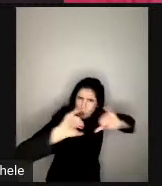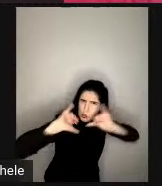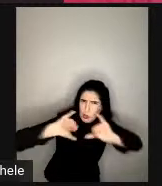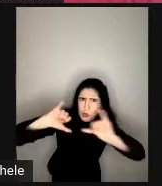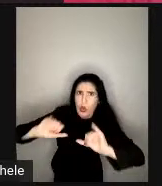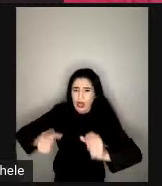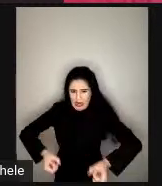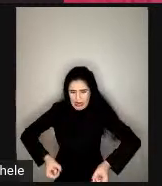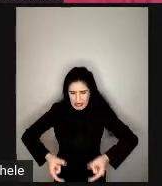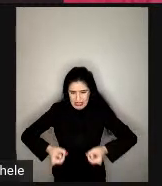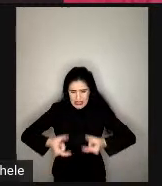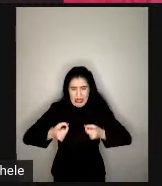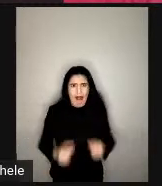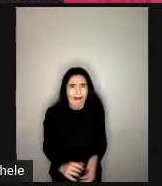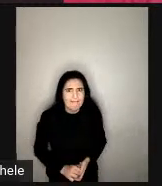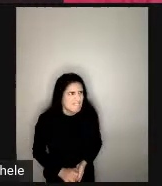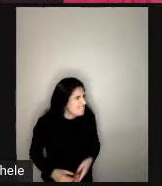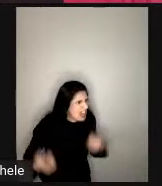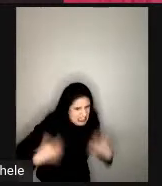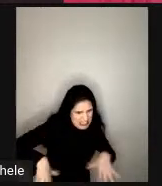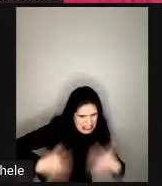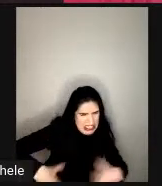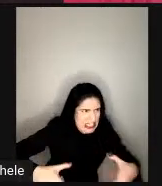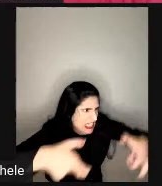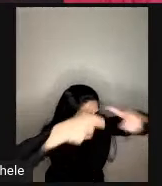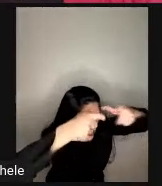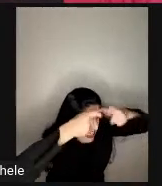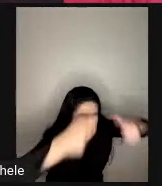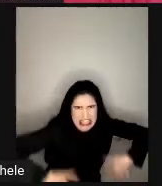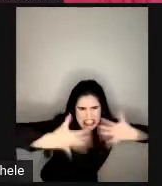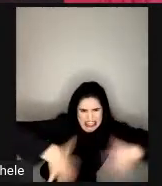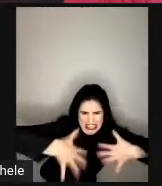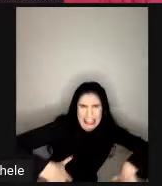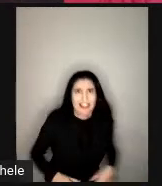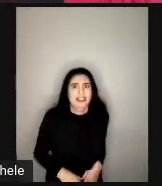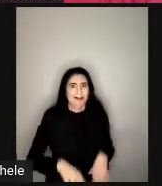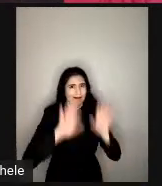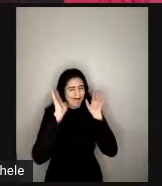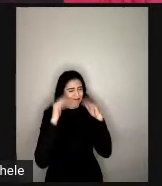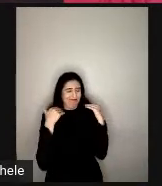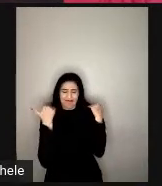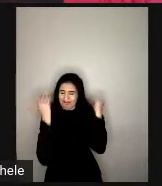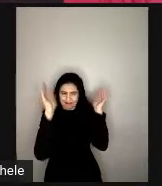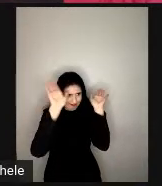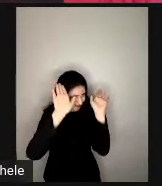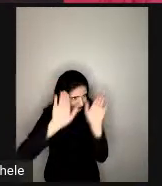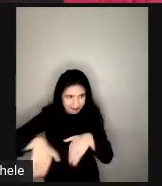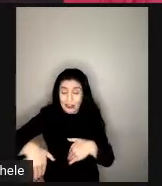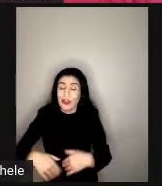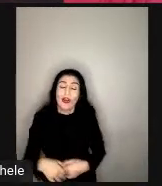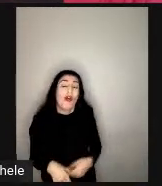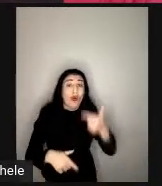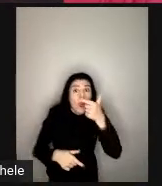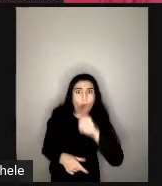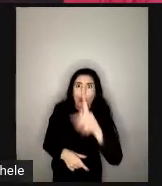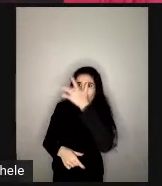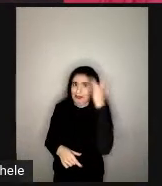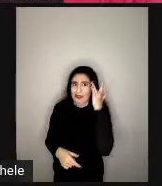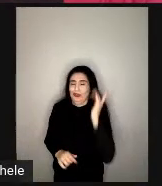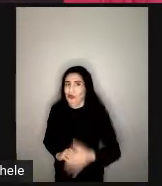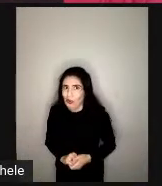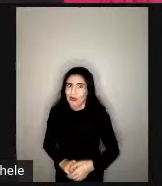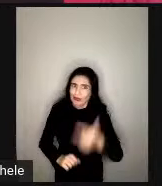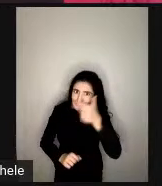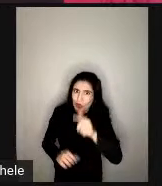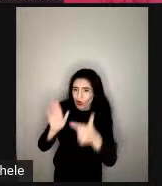era o demônio, né? E podia ser ele de novo ou qualquer outro que fizesse a segunda